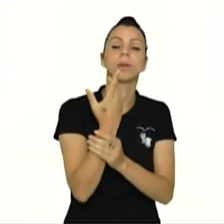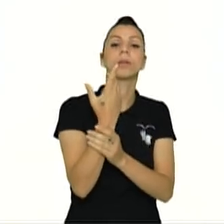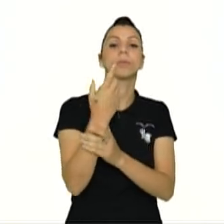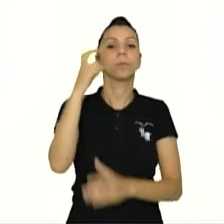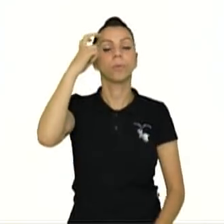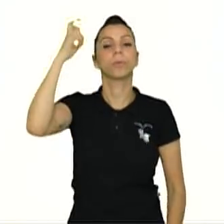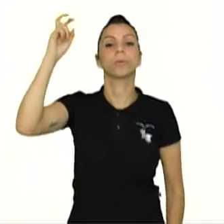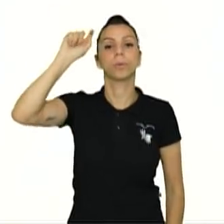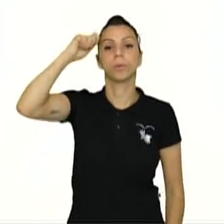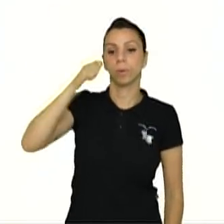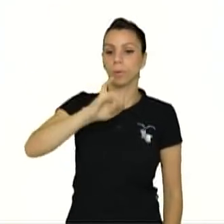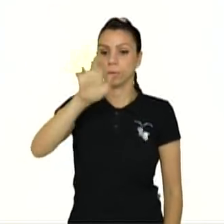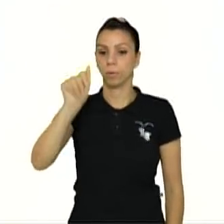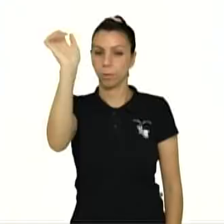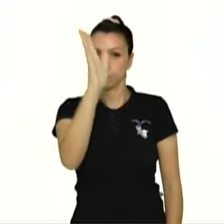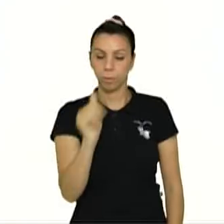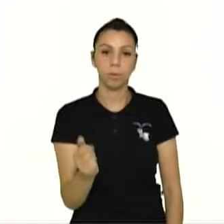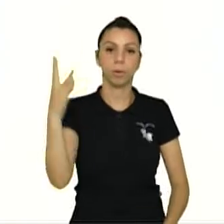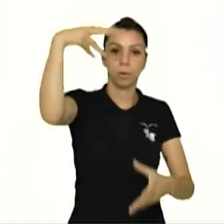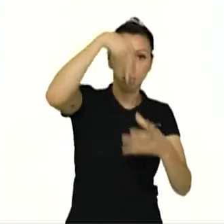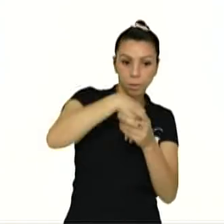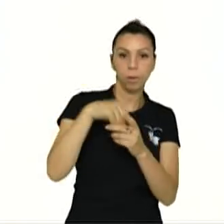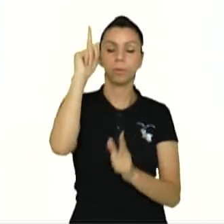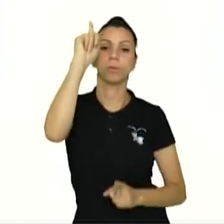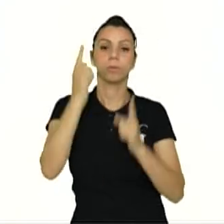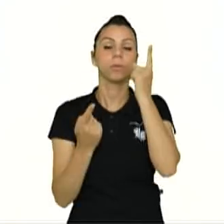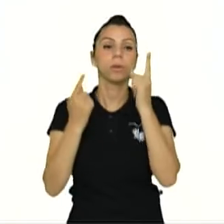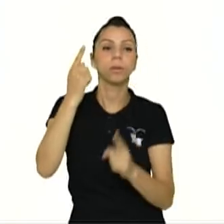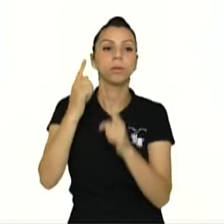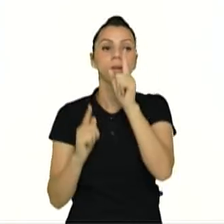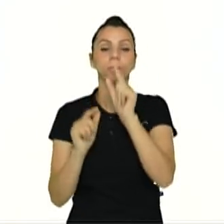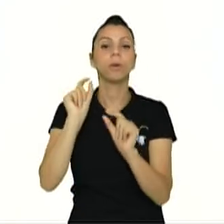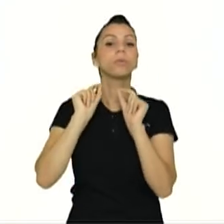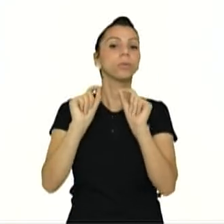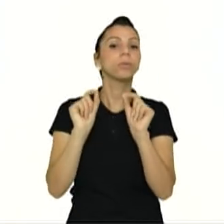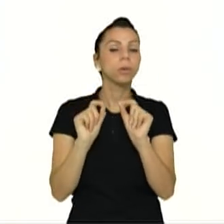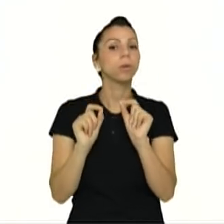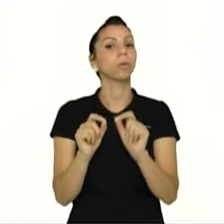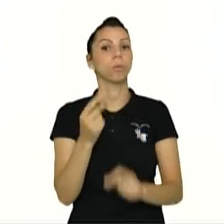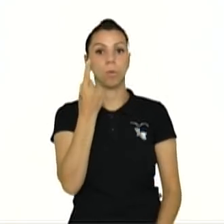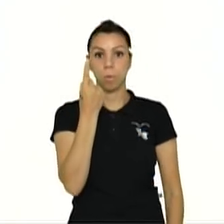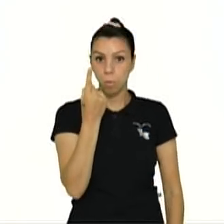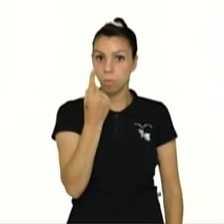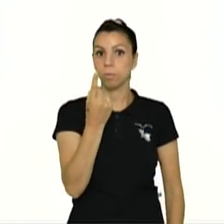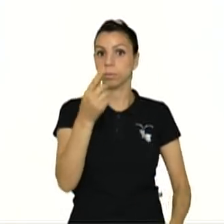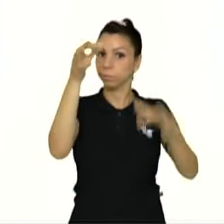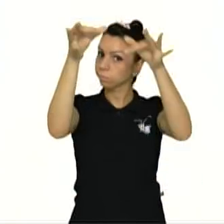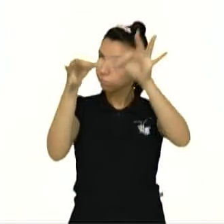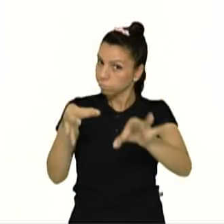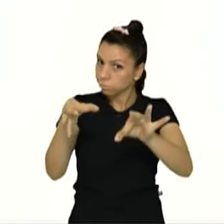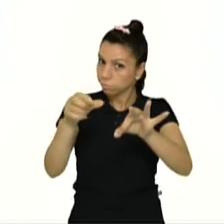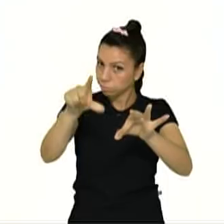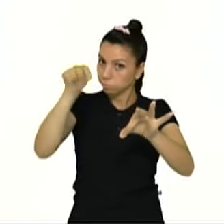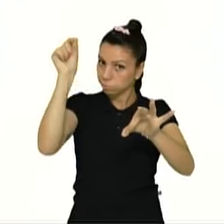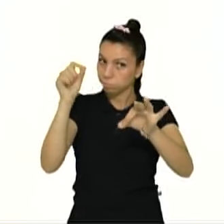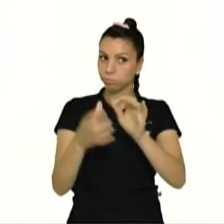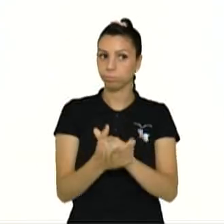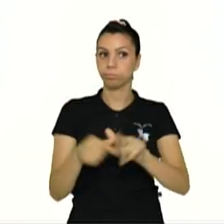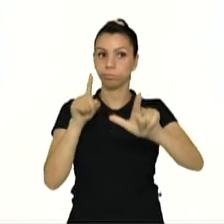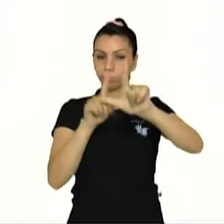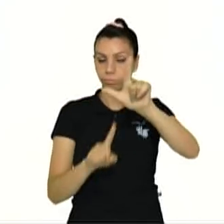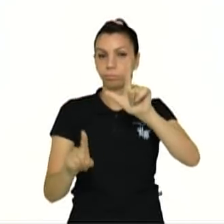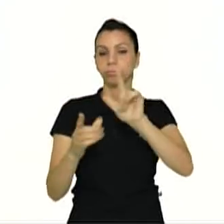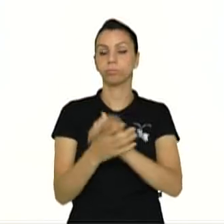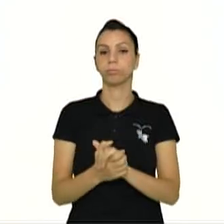e presente nas festas de carnaval do país é somente a alternativa correta, hein? Somente uma alternativa correta.